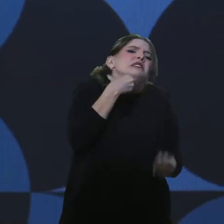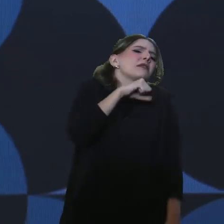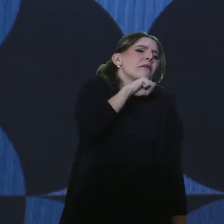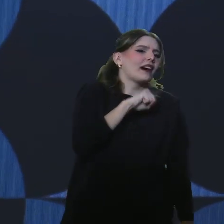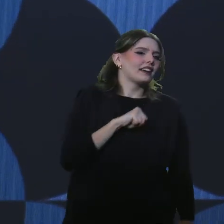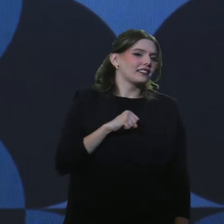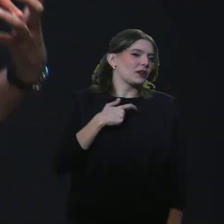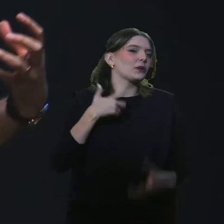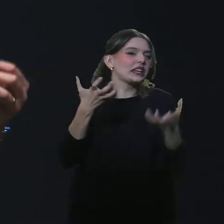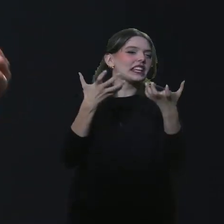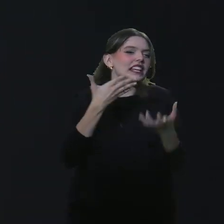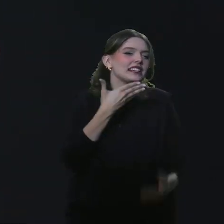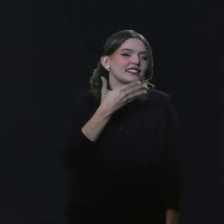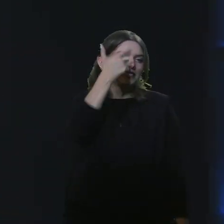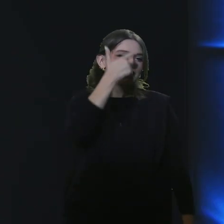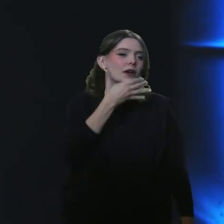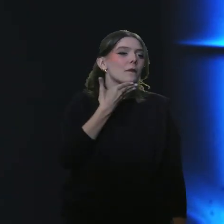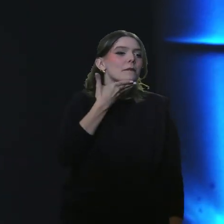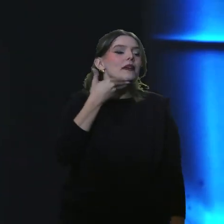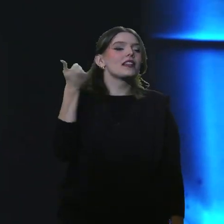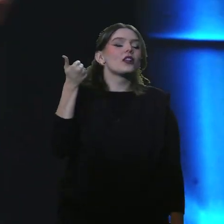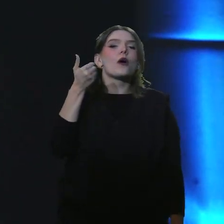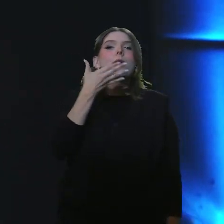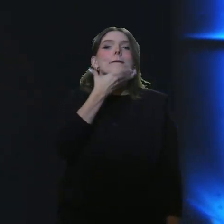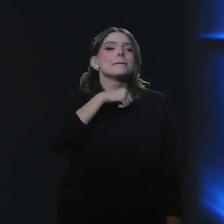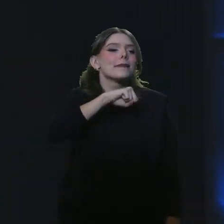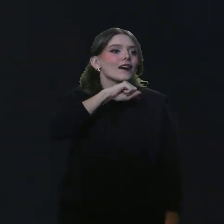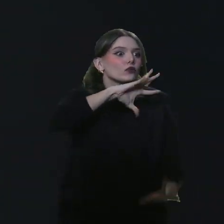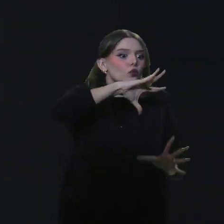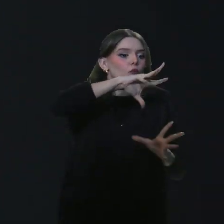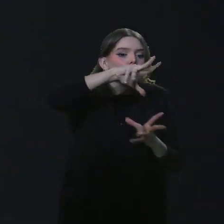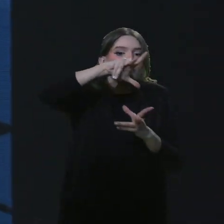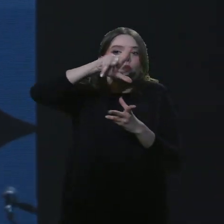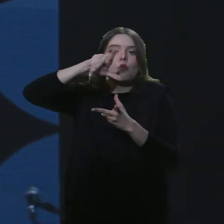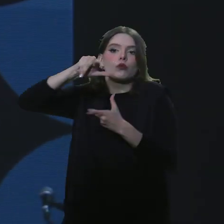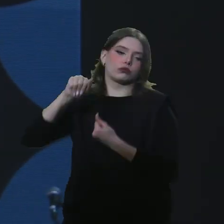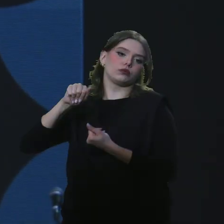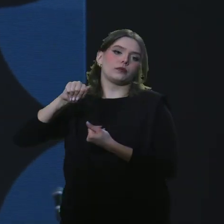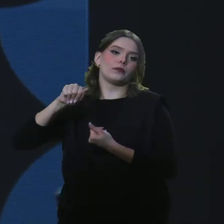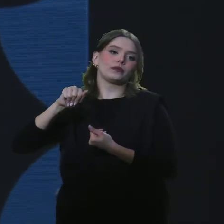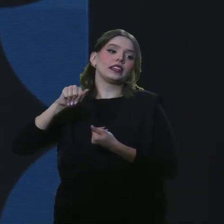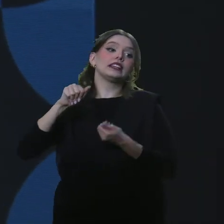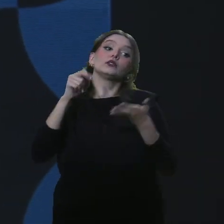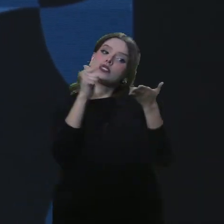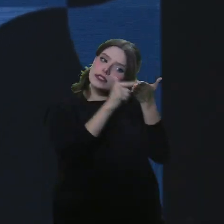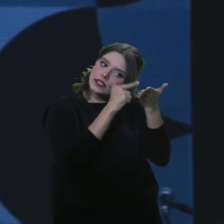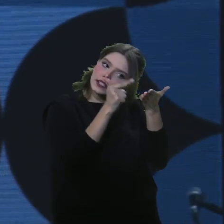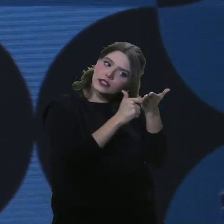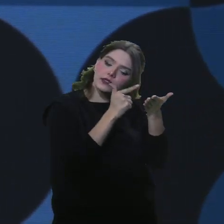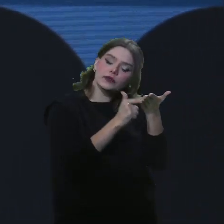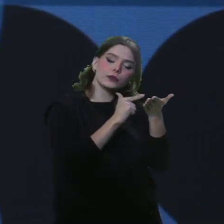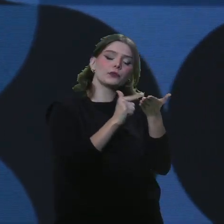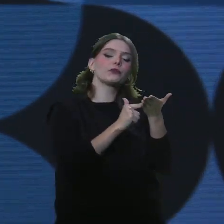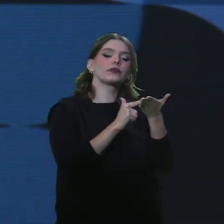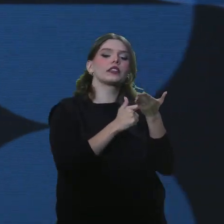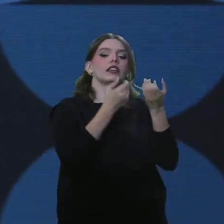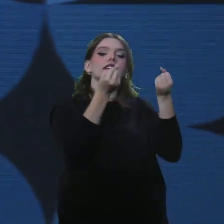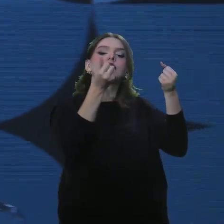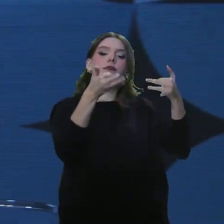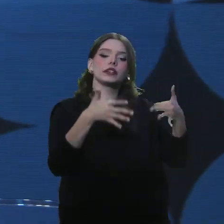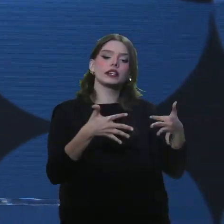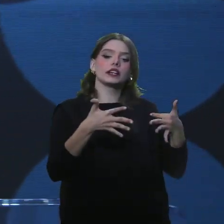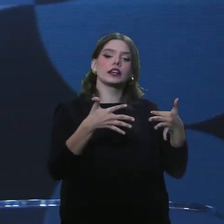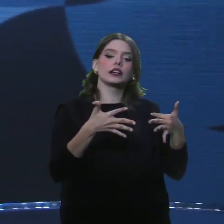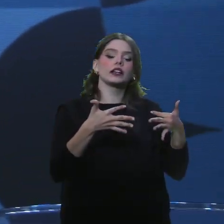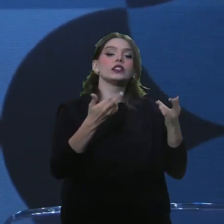pai do mundo, tá? Eu tinha essa vontade. E um dos livros que eu li, ele falava de uma tese, a tese